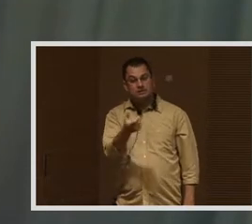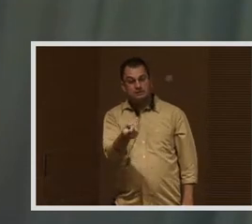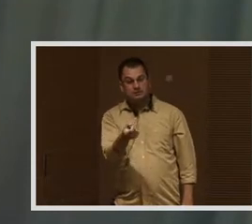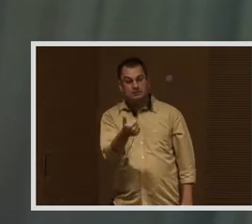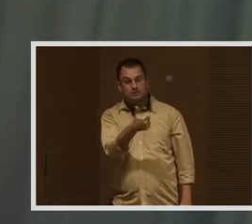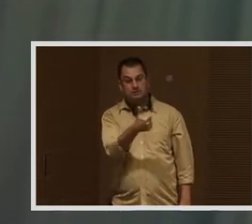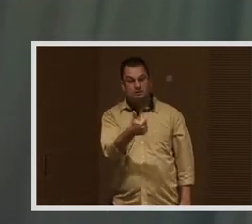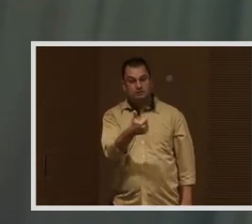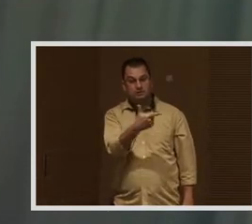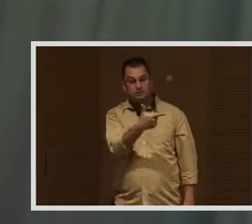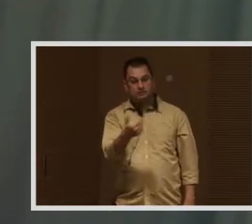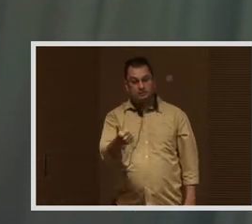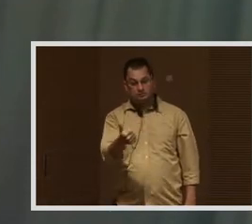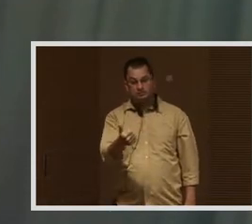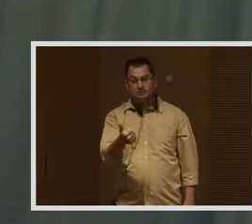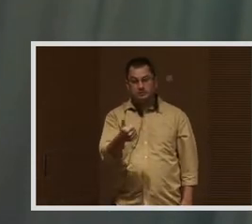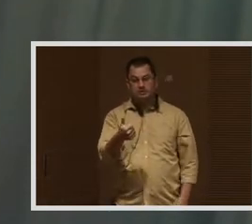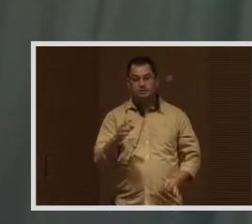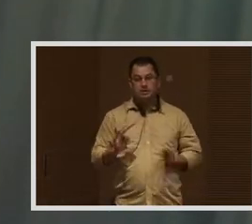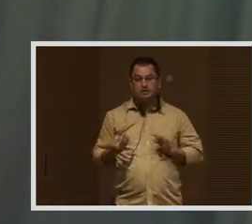século XXI.